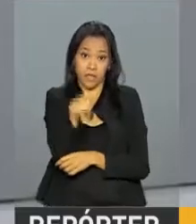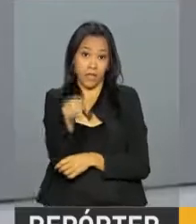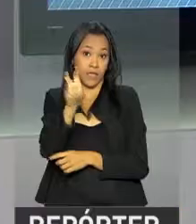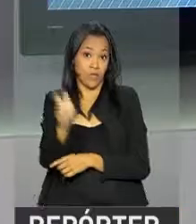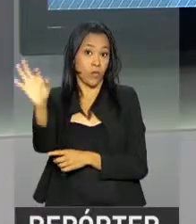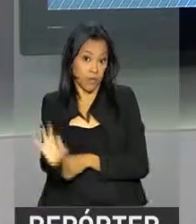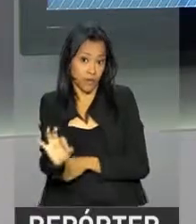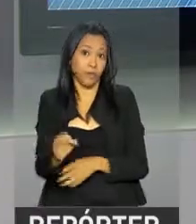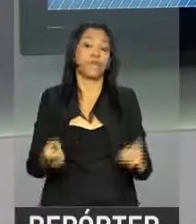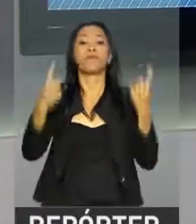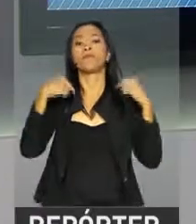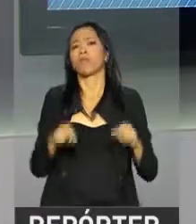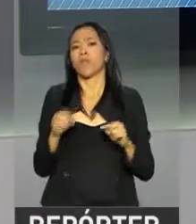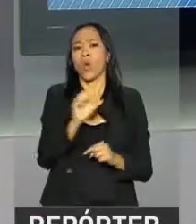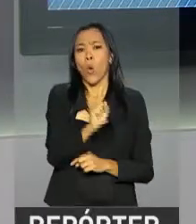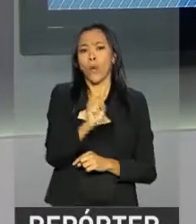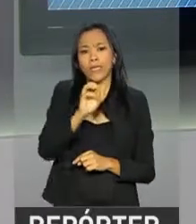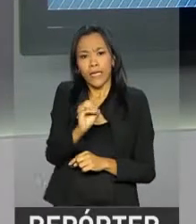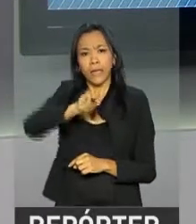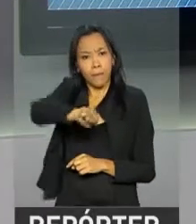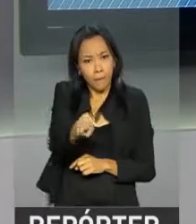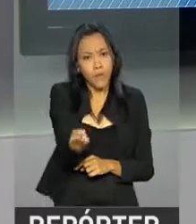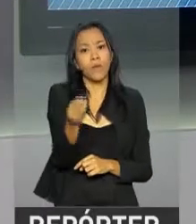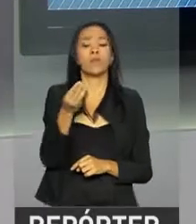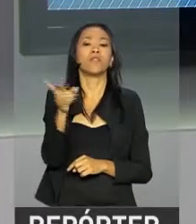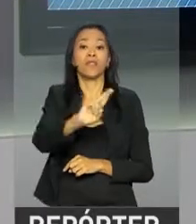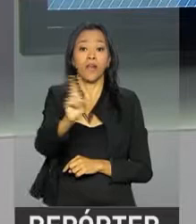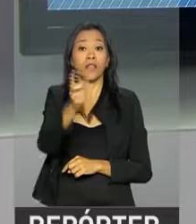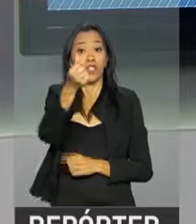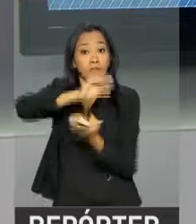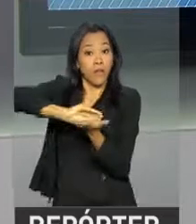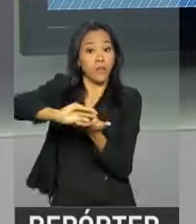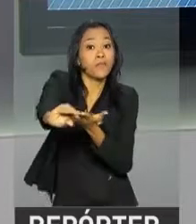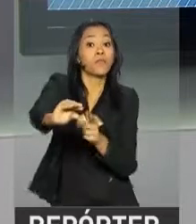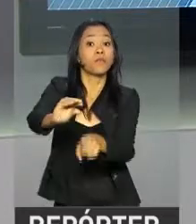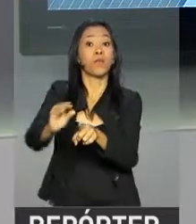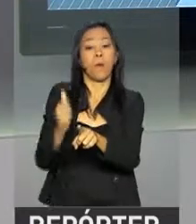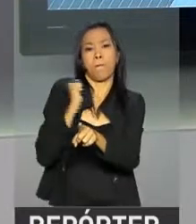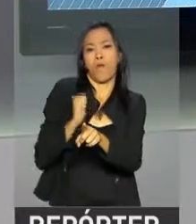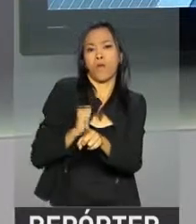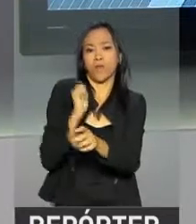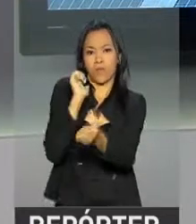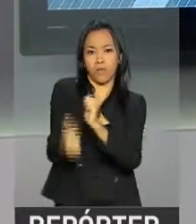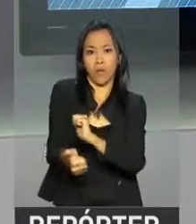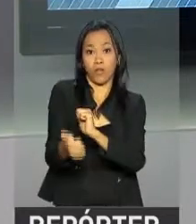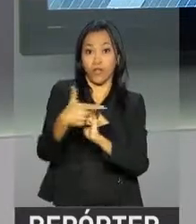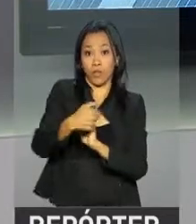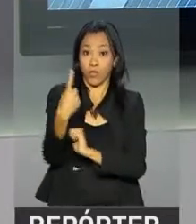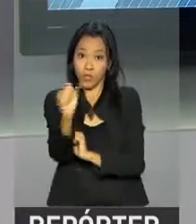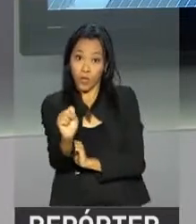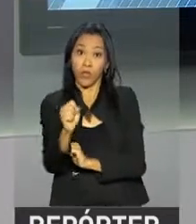6,75%. Cerca de 80 milhões de reais serão destinados ao programa Bolsa Atleta em 2018. Nesta